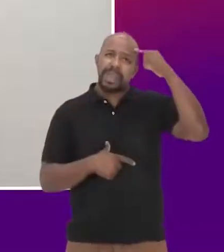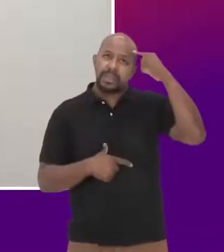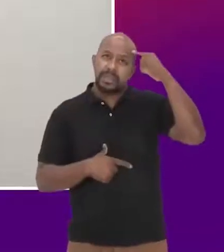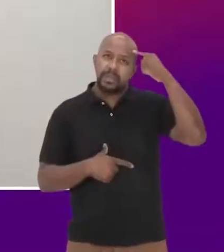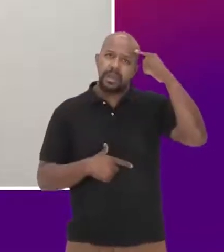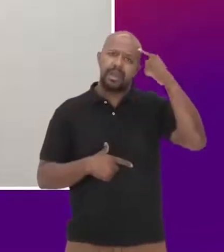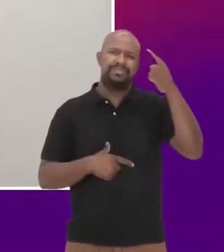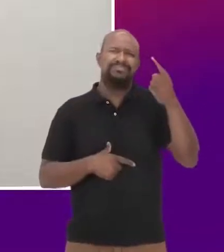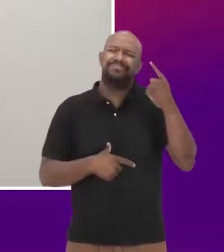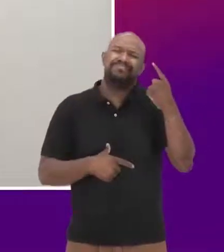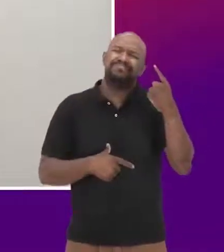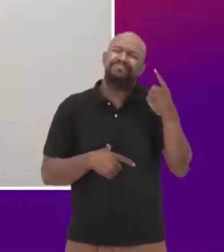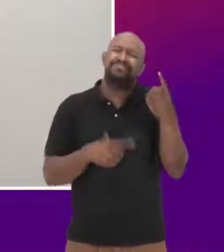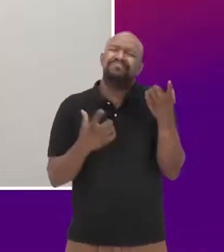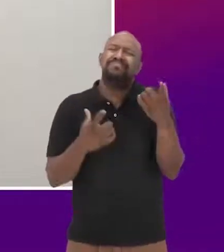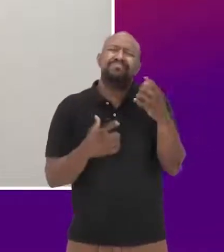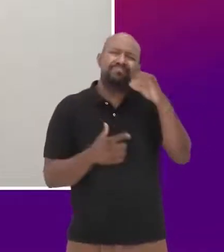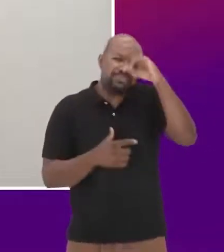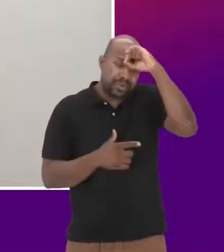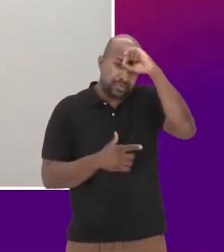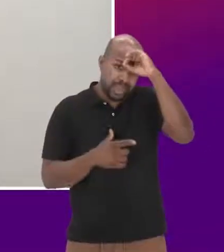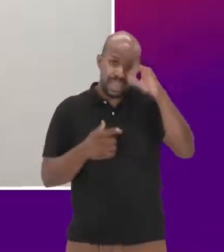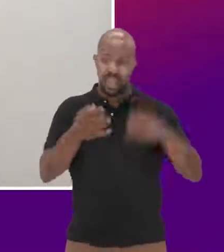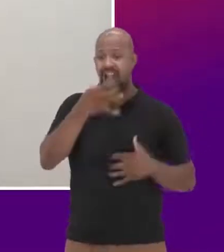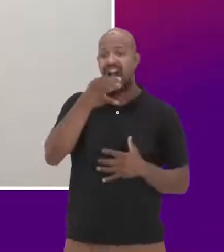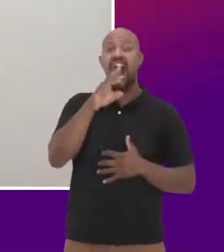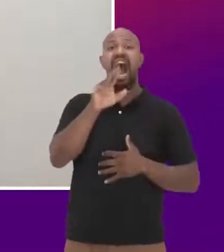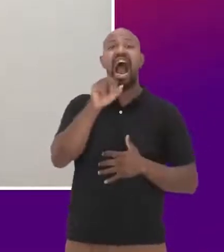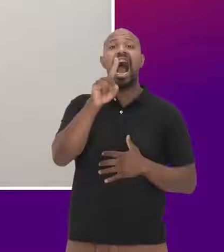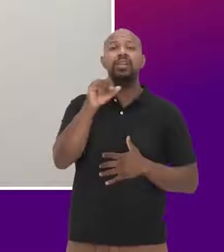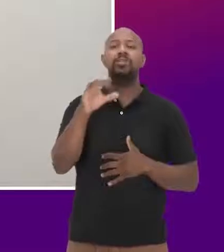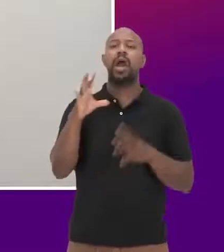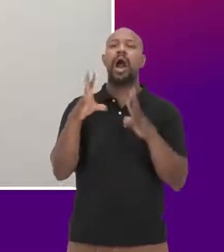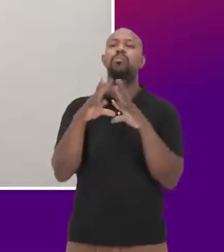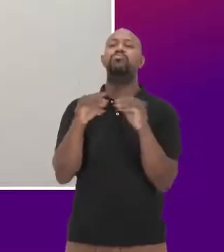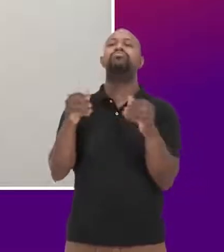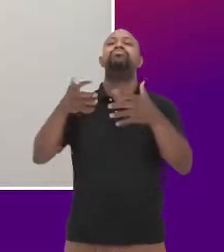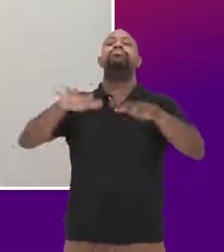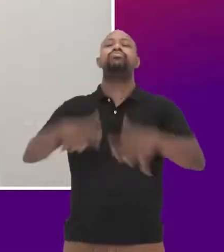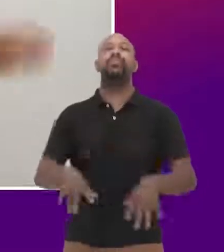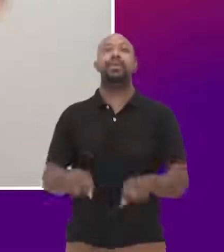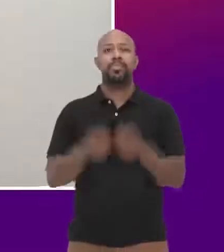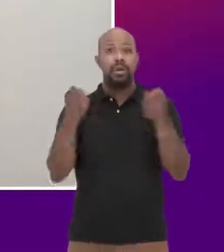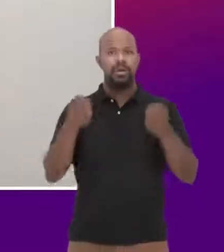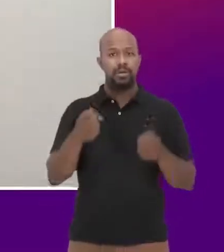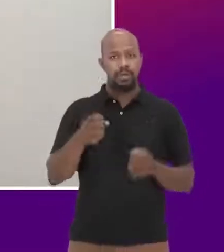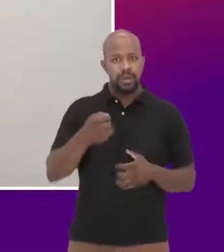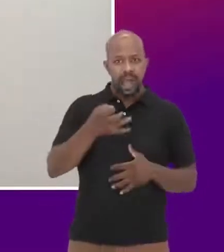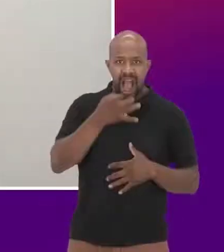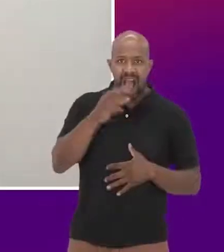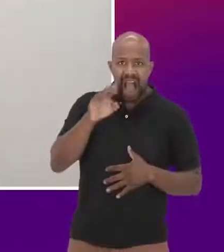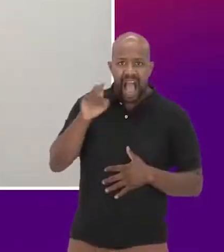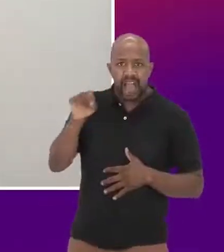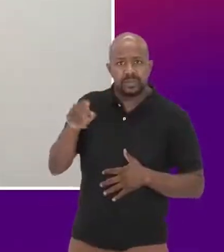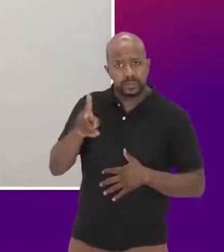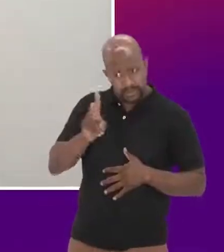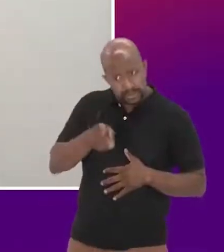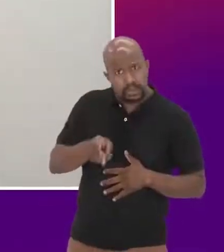imaginava ingenuamente que o rádio ia desaparecer. O rádio não